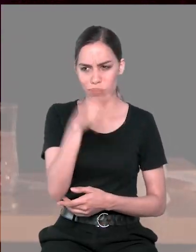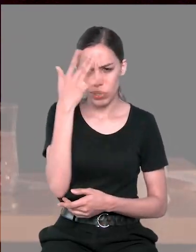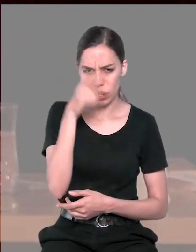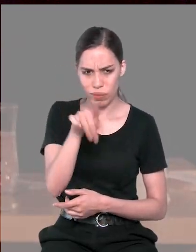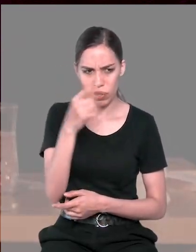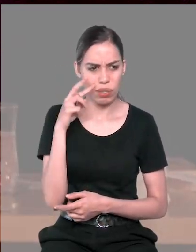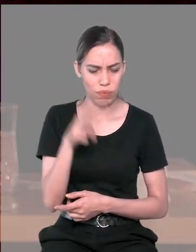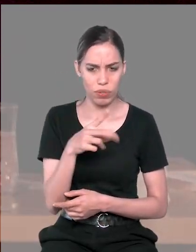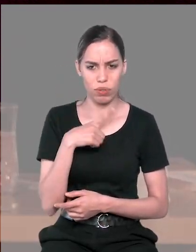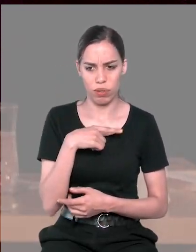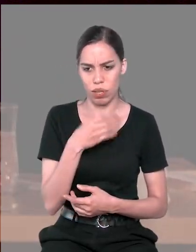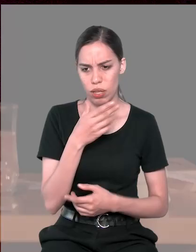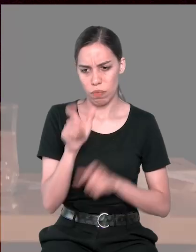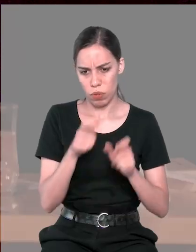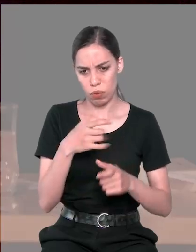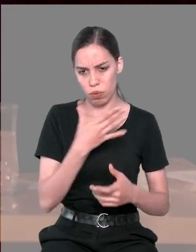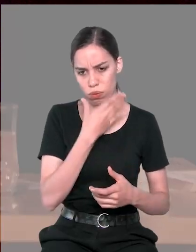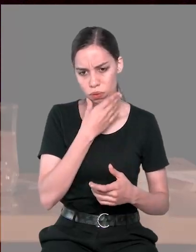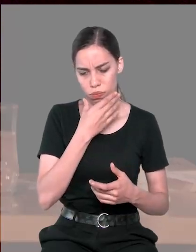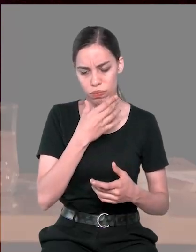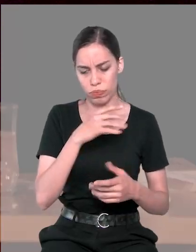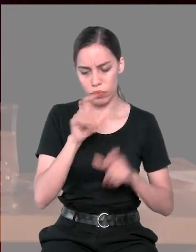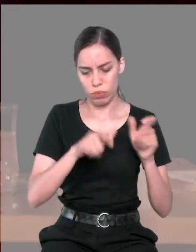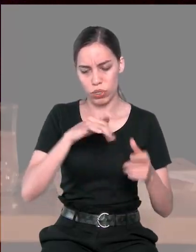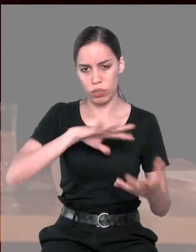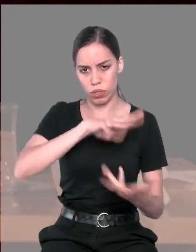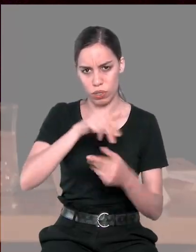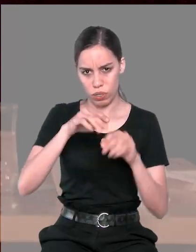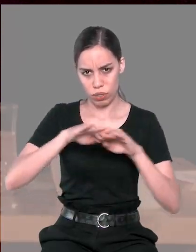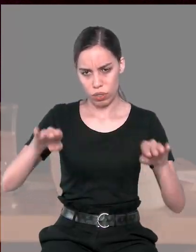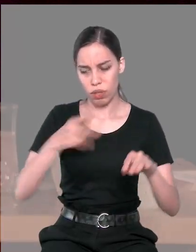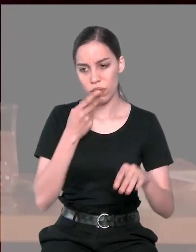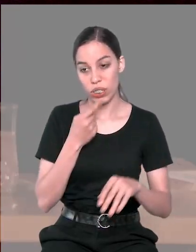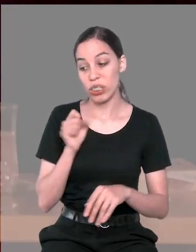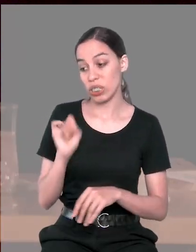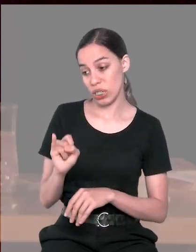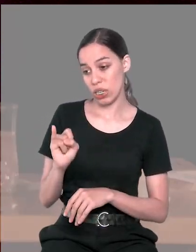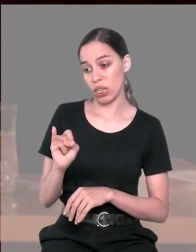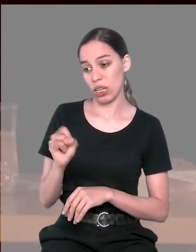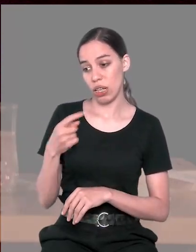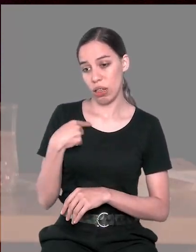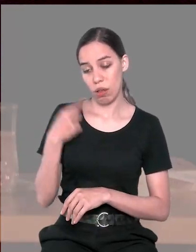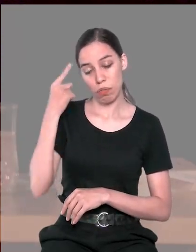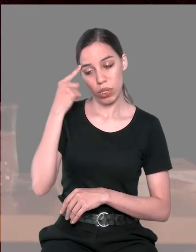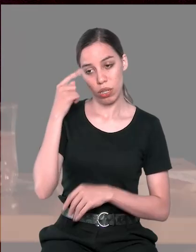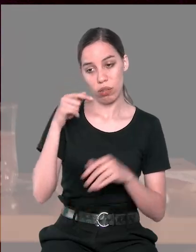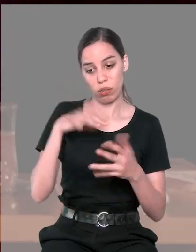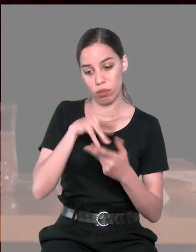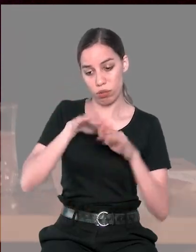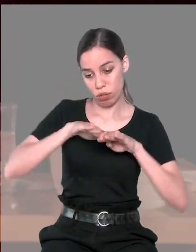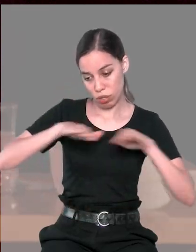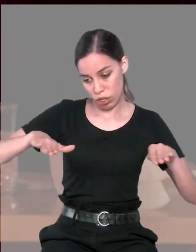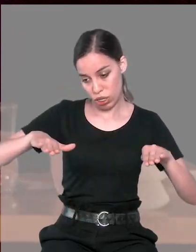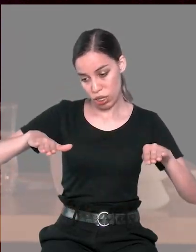é um cara falando assim, a questão é que se eu pensasse que a Terra é plana, eu não seria capaz de inventar o